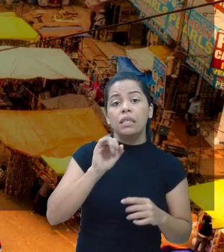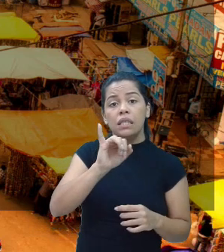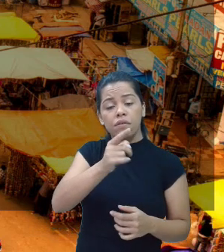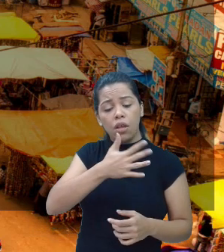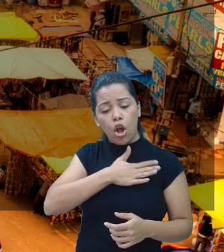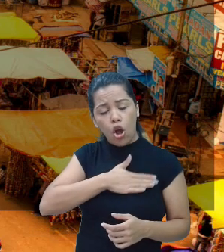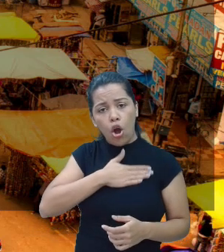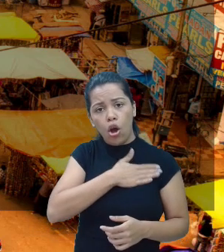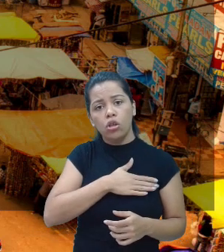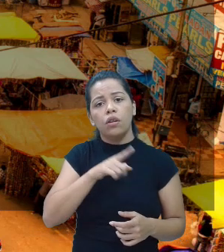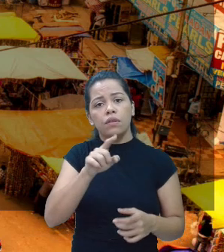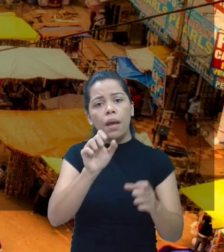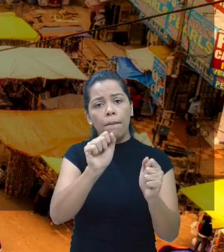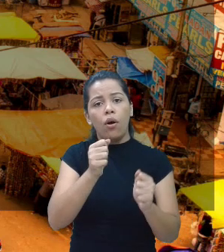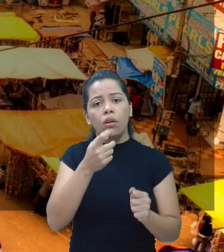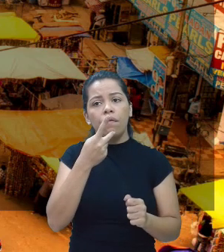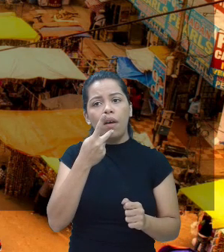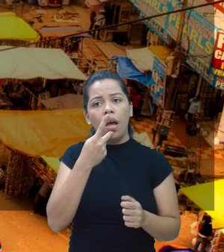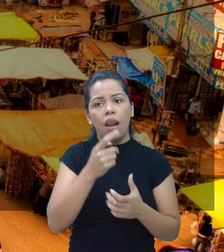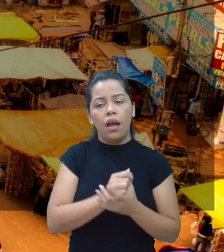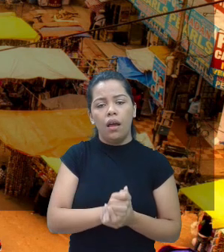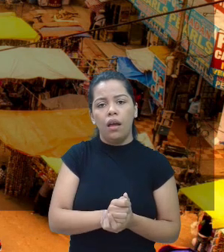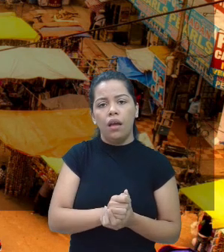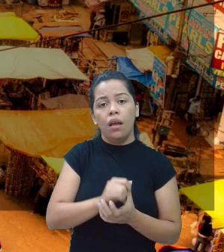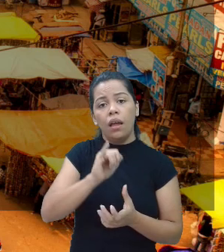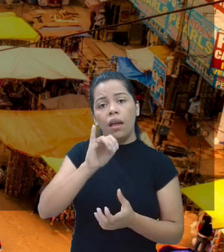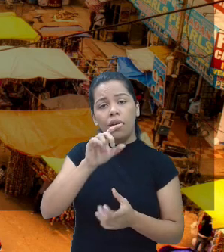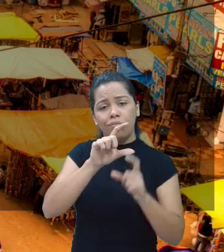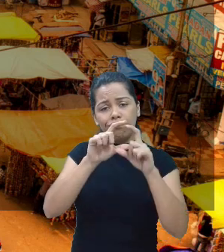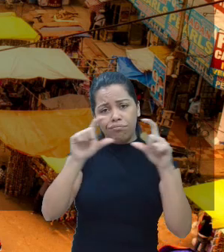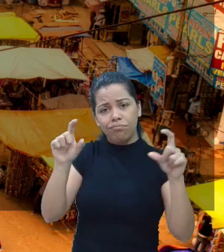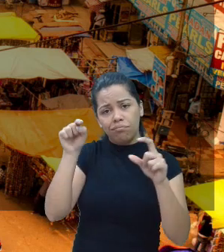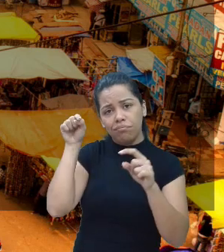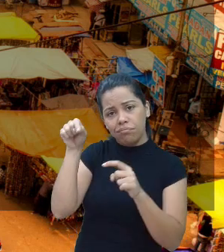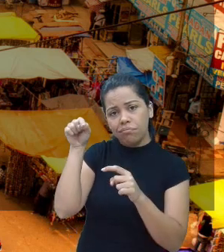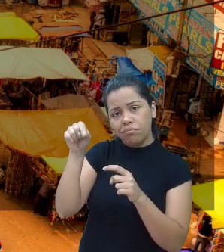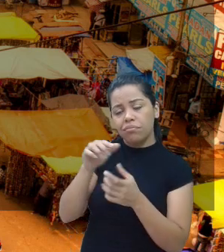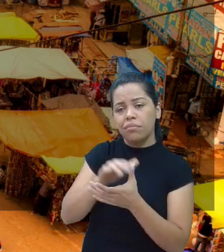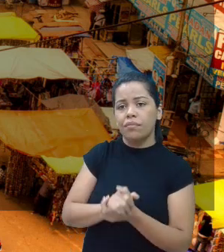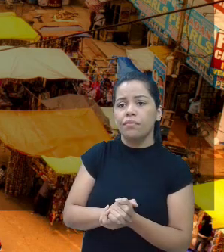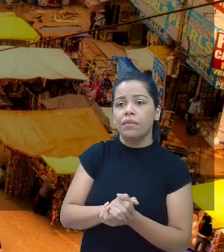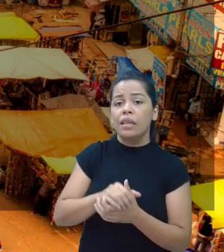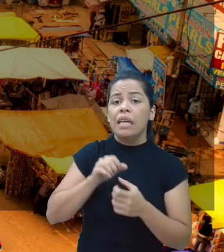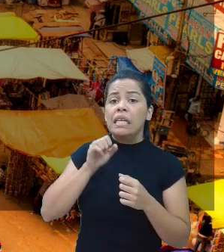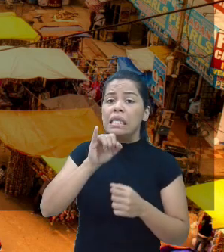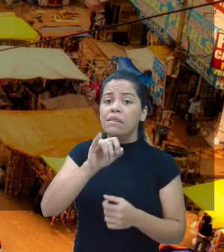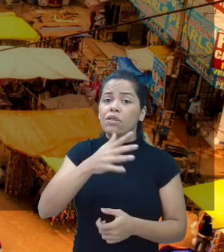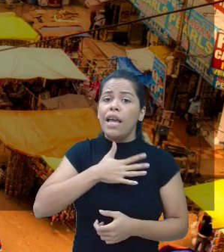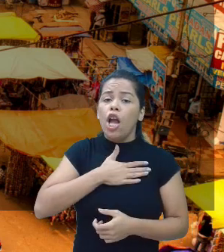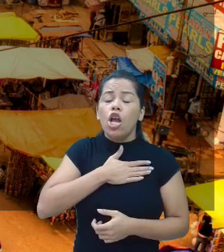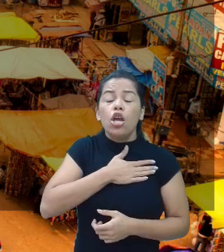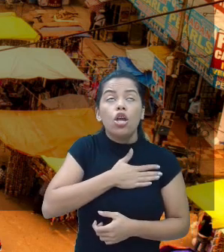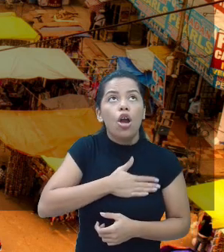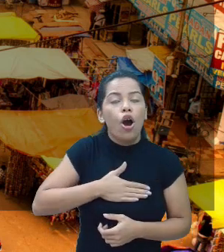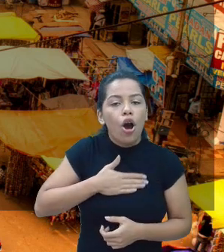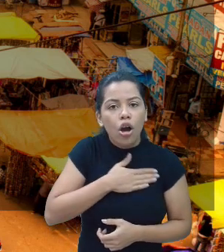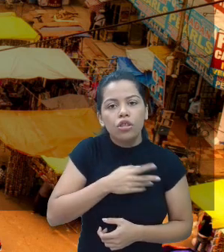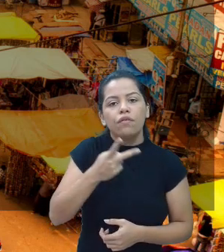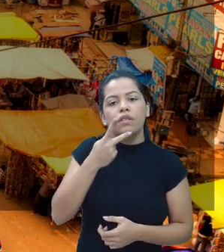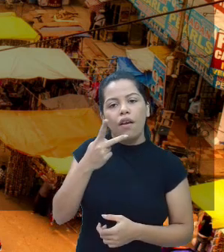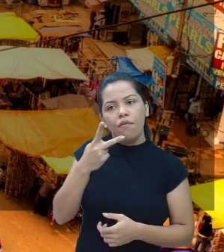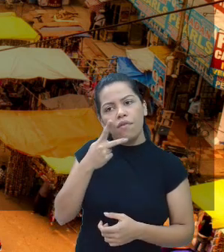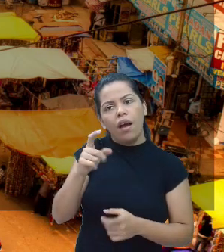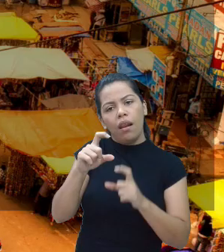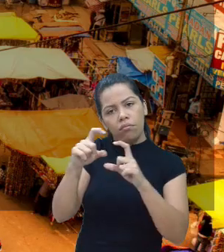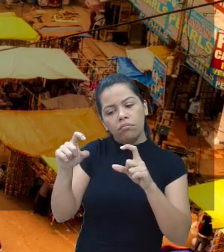você vai dizer, it's not bad. Quando você gosta ainda mais, você vai dizer o quê? Eu gosto, I like it. Essa palavra like vocês